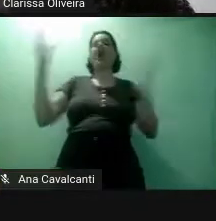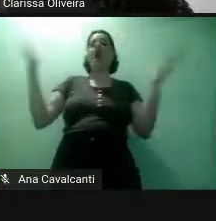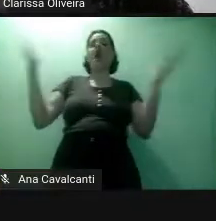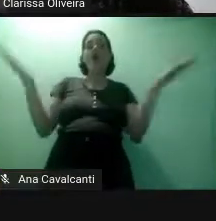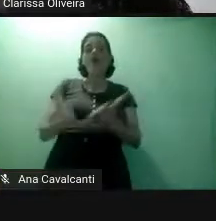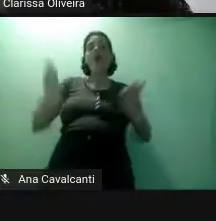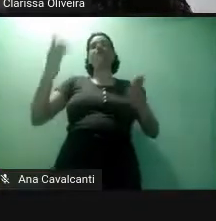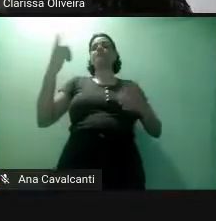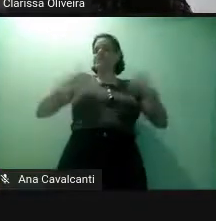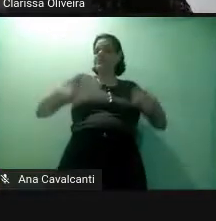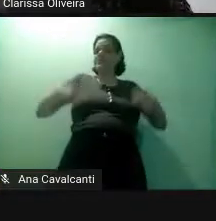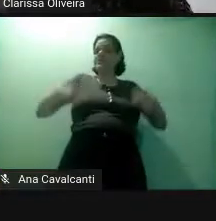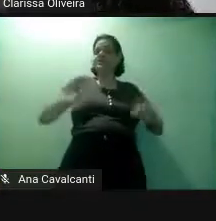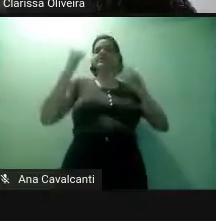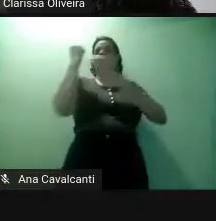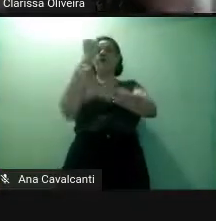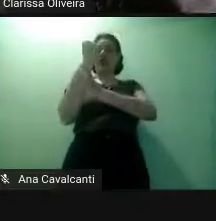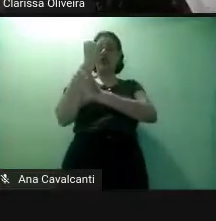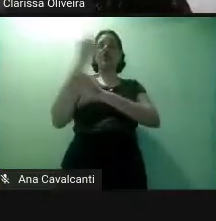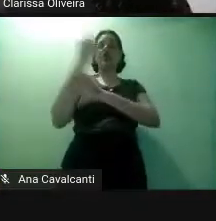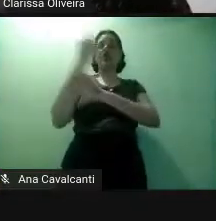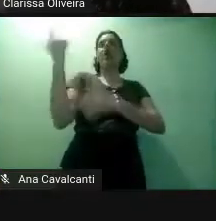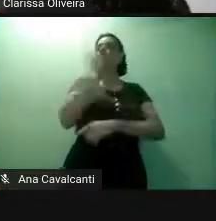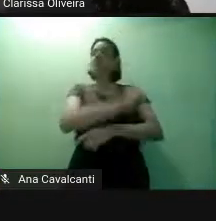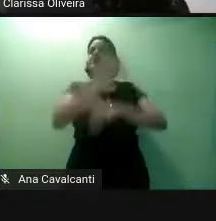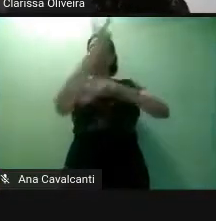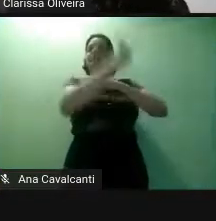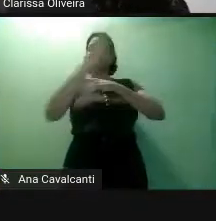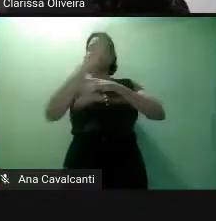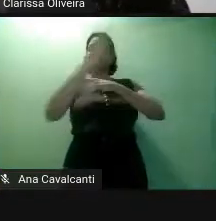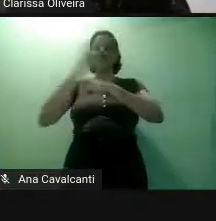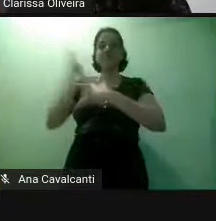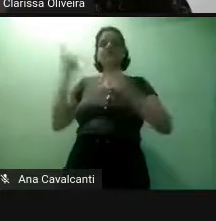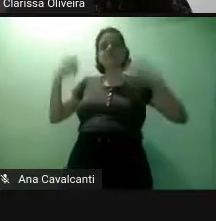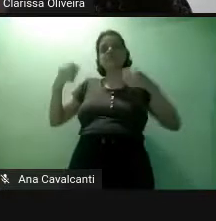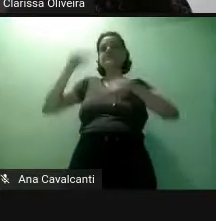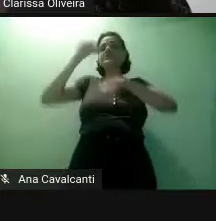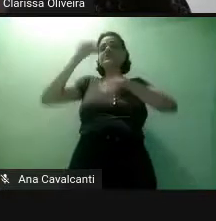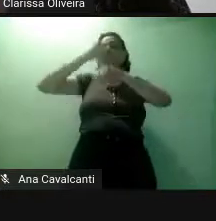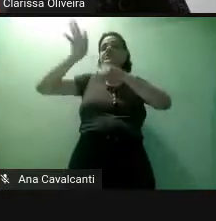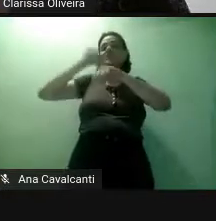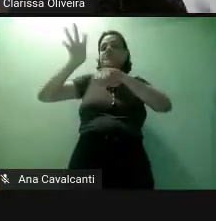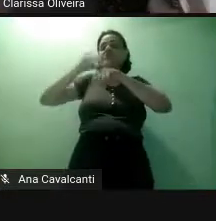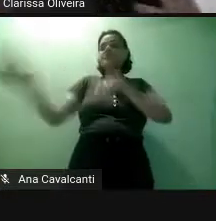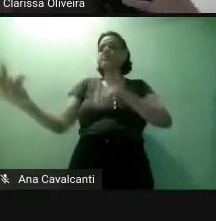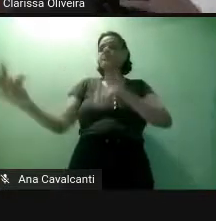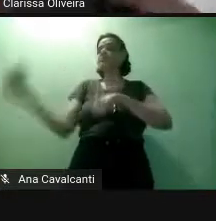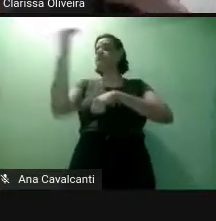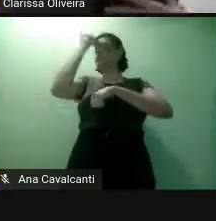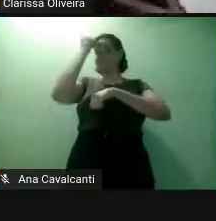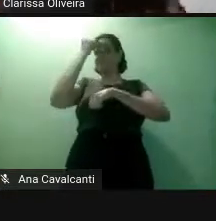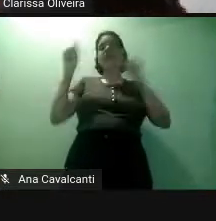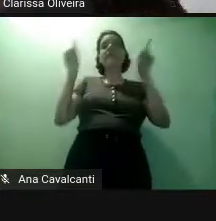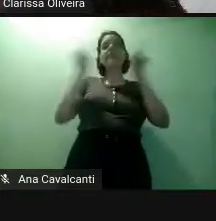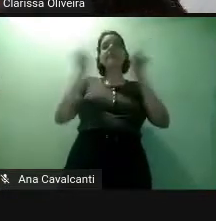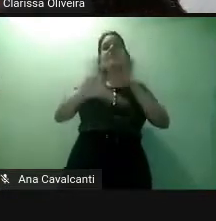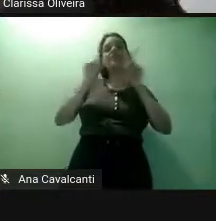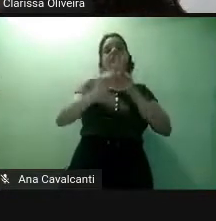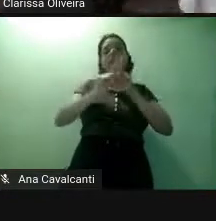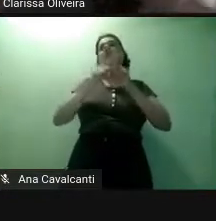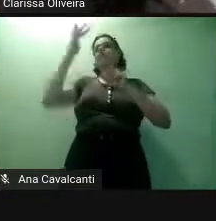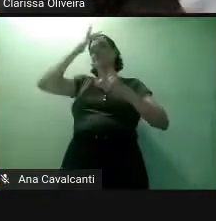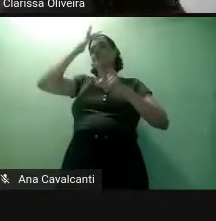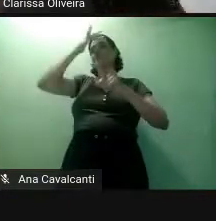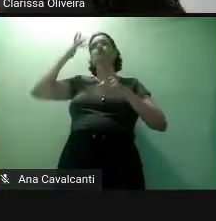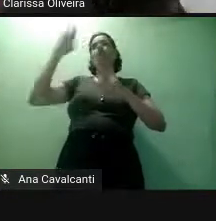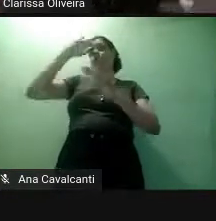vai conseguir sim se proteger se a gente tomar essas medidas. Mas, ao mesmo tempo que a gente tem a confiança de